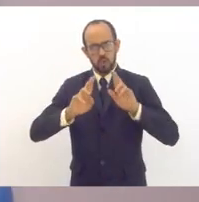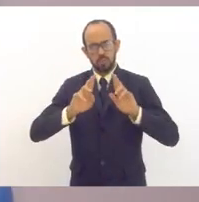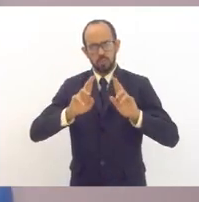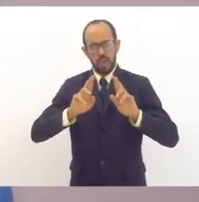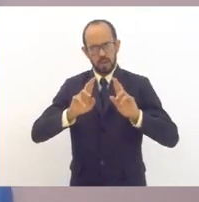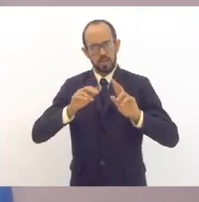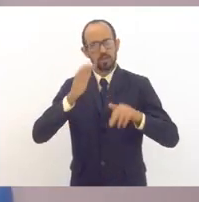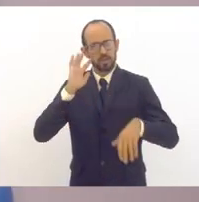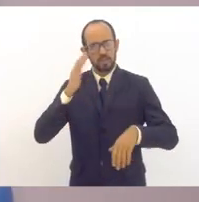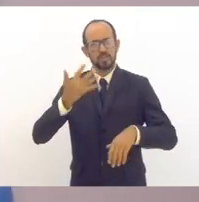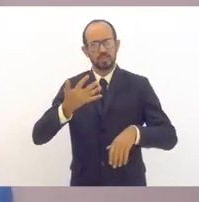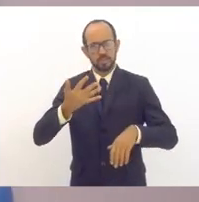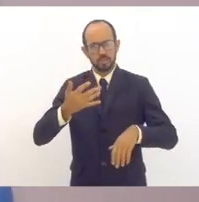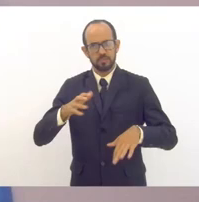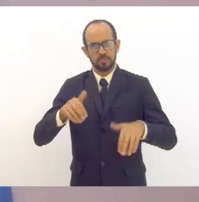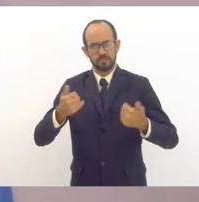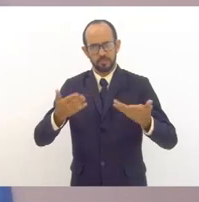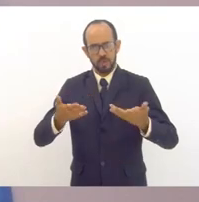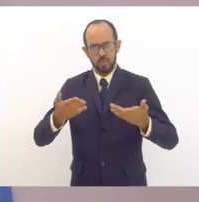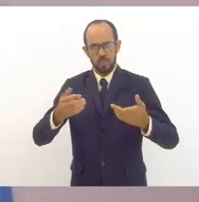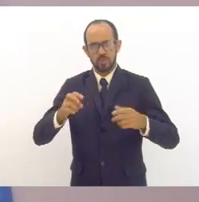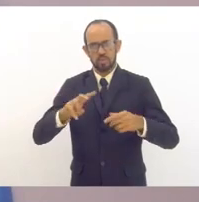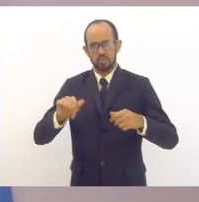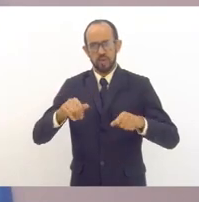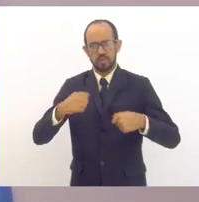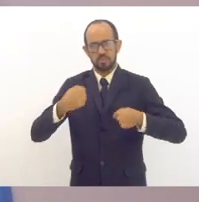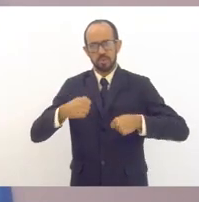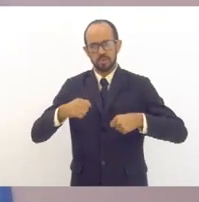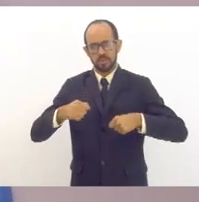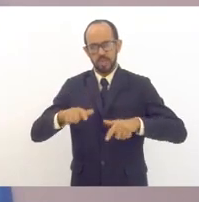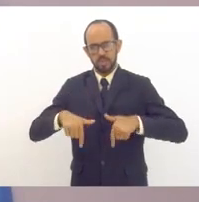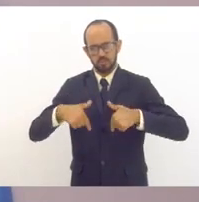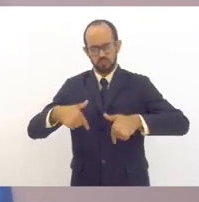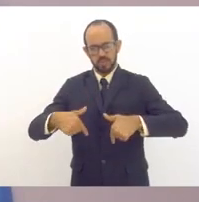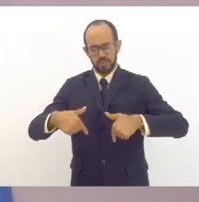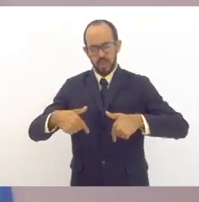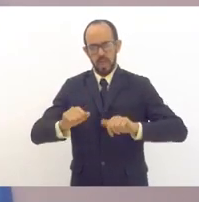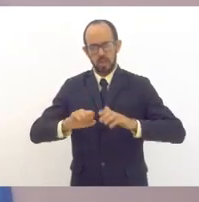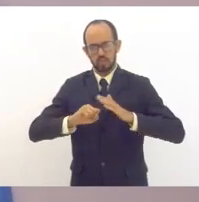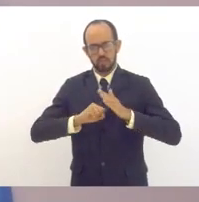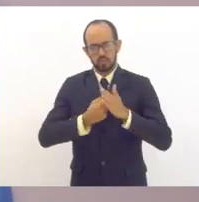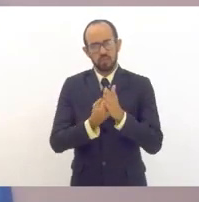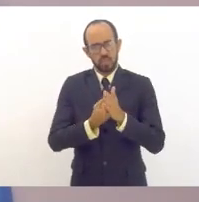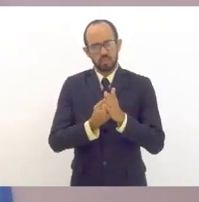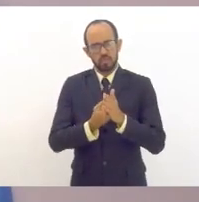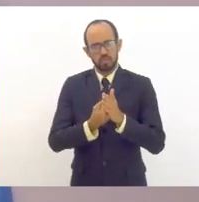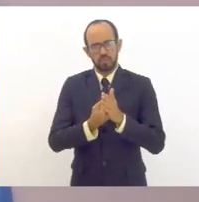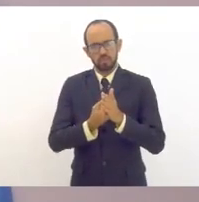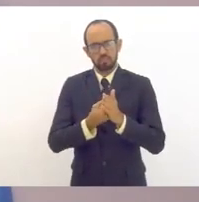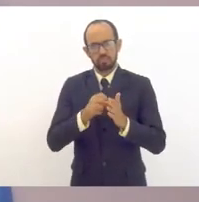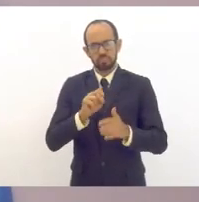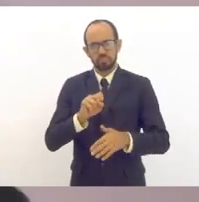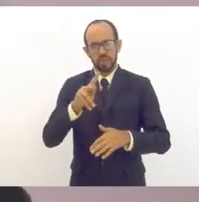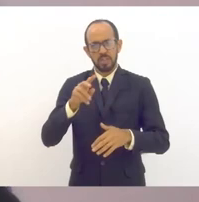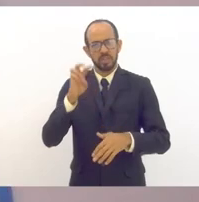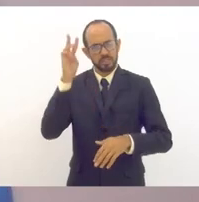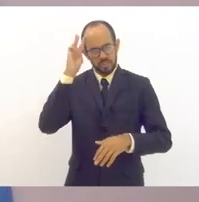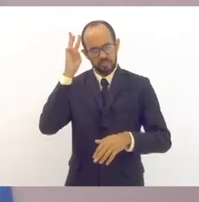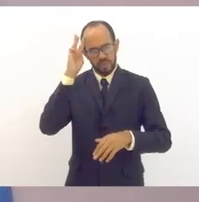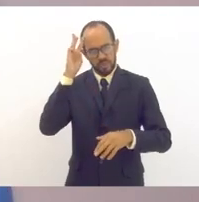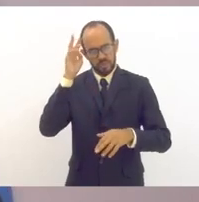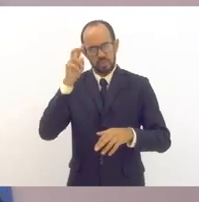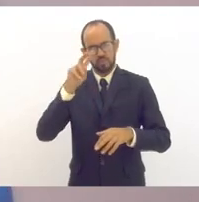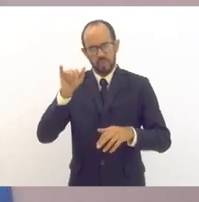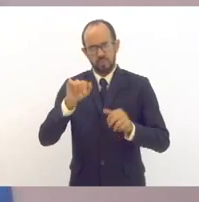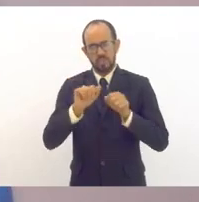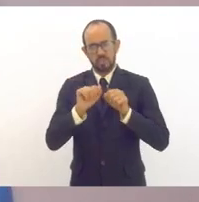decida Então como a gente vai ter que enfrentar os vetos mesmos e a gente vai enfrentá-los na próxima terça-feira vai estar